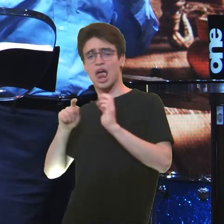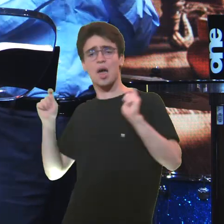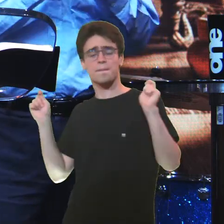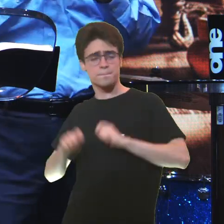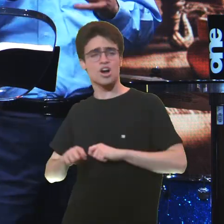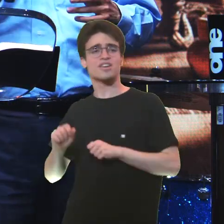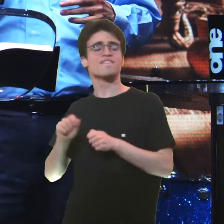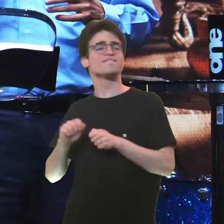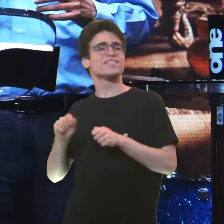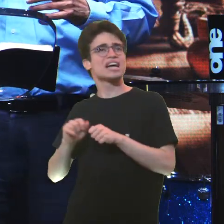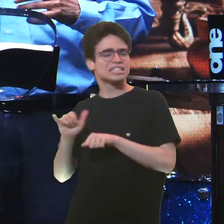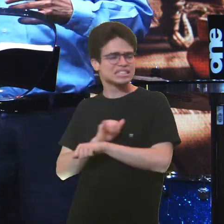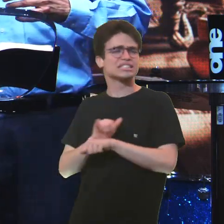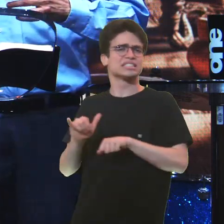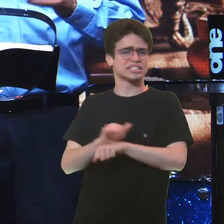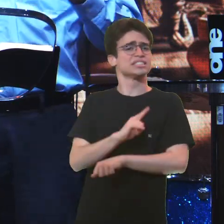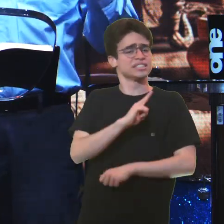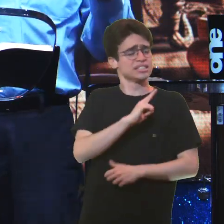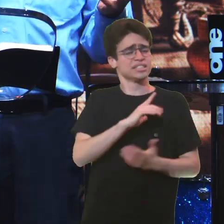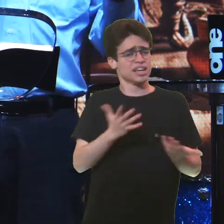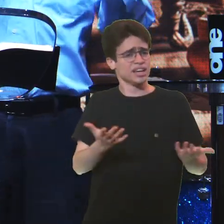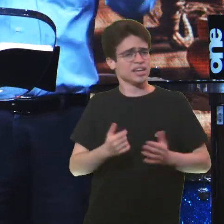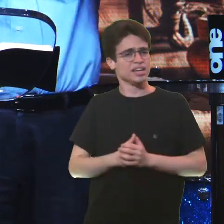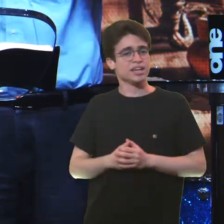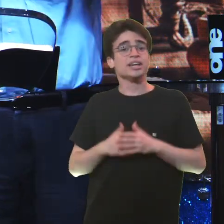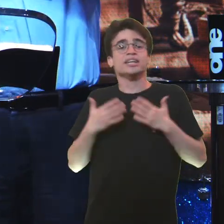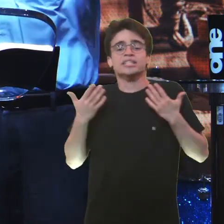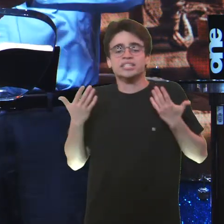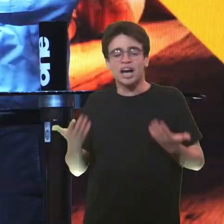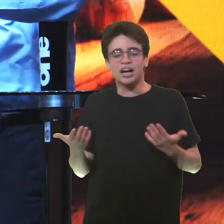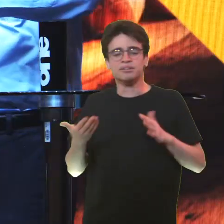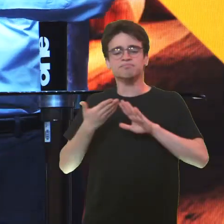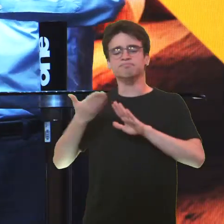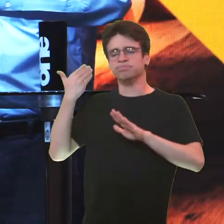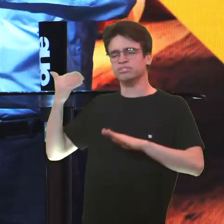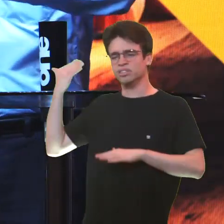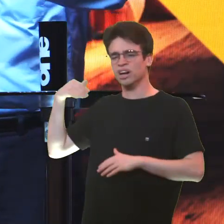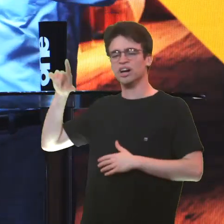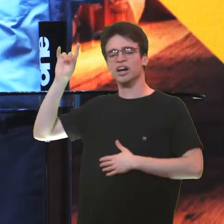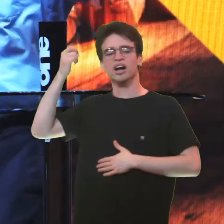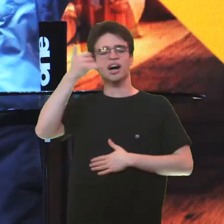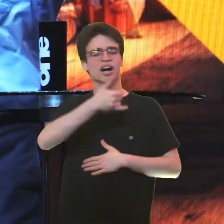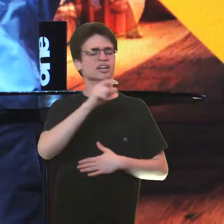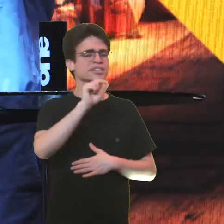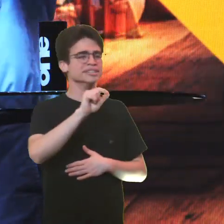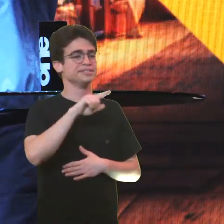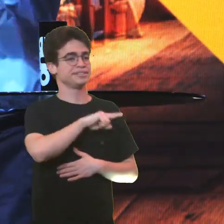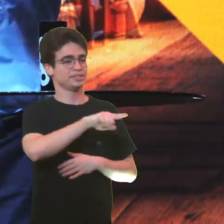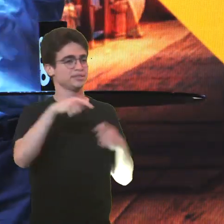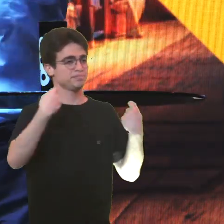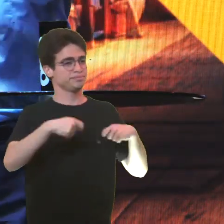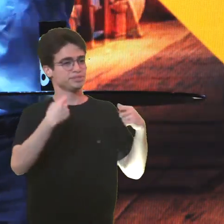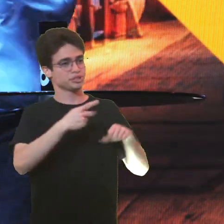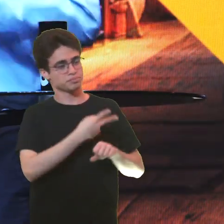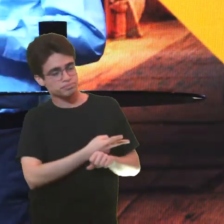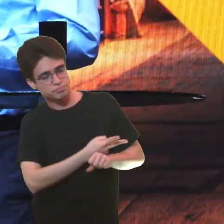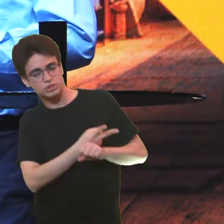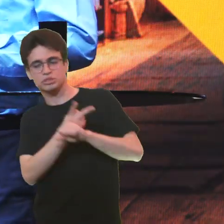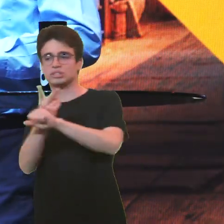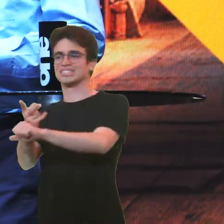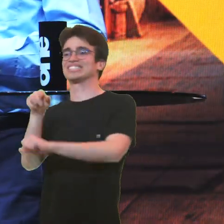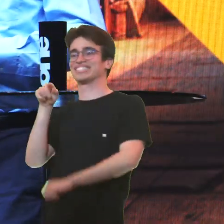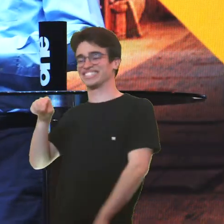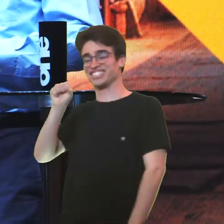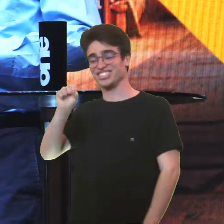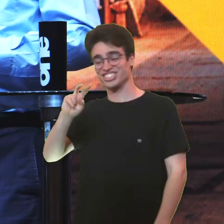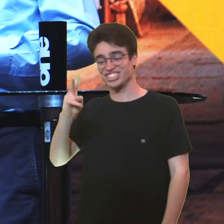les decía Então Deus lhes dizia que deberían procurar el shalom. que deveriam procurar o shalom, Pero recordemos que estaban en Babilonia.